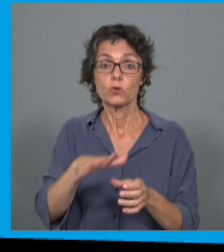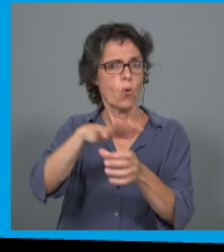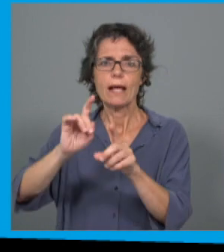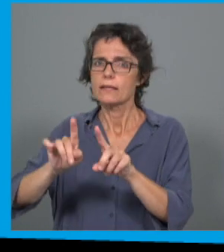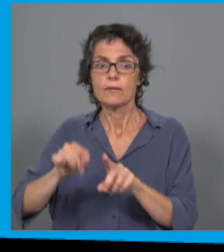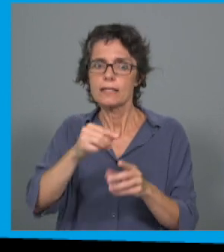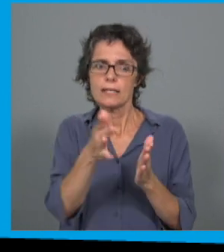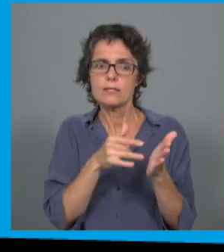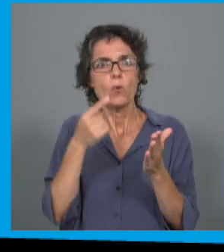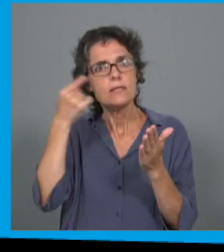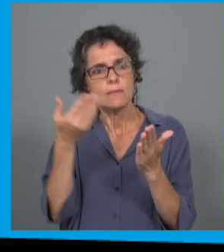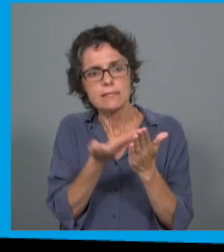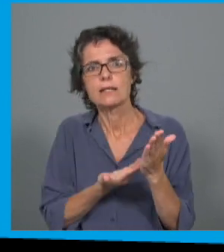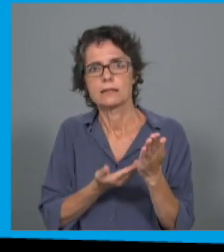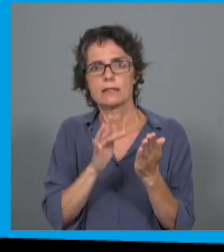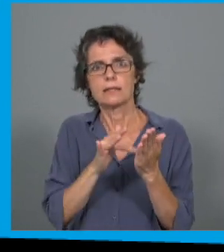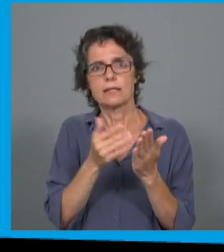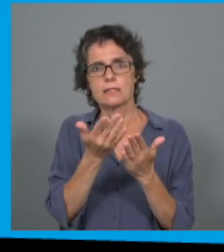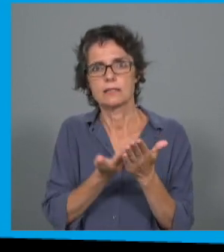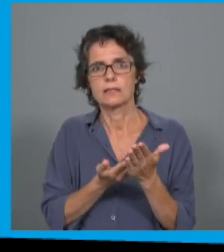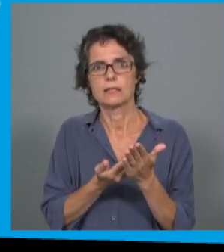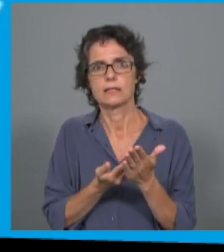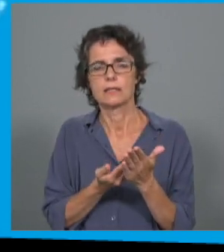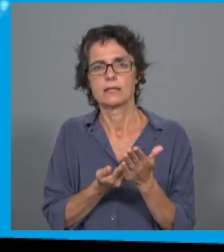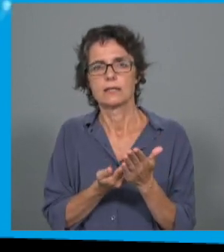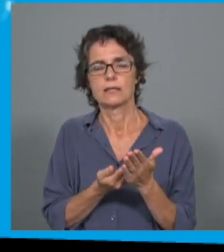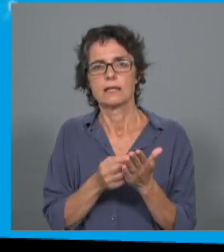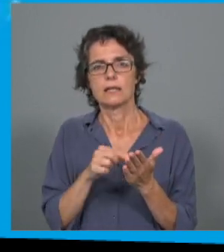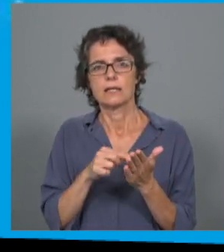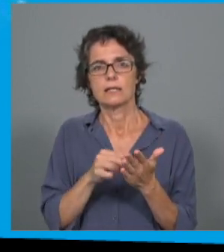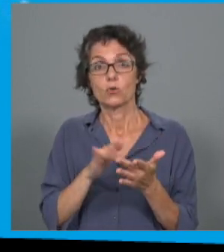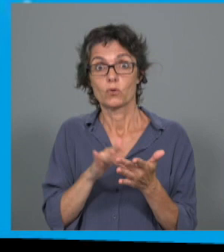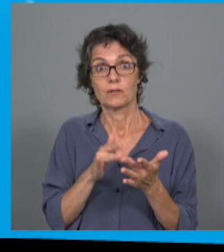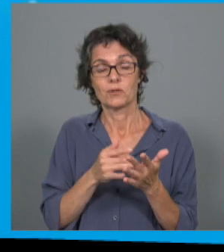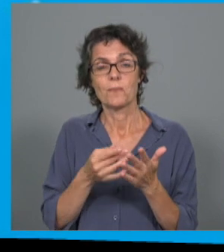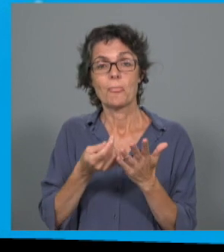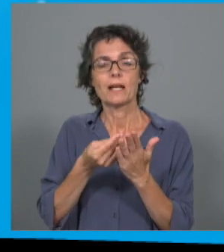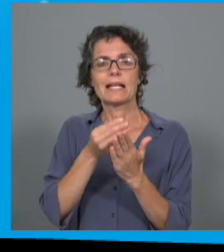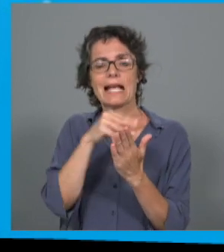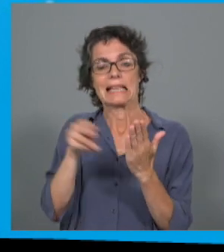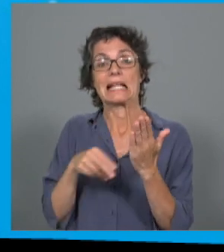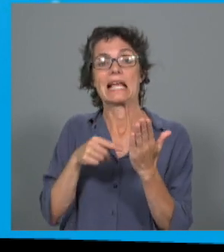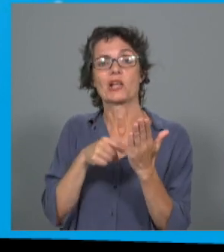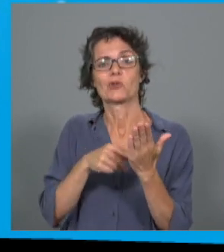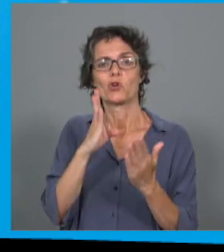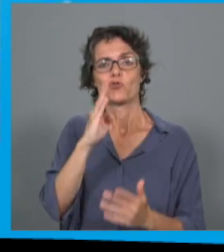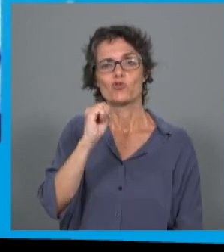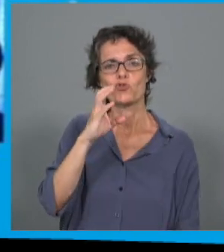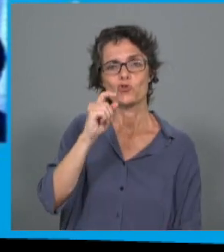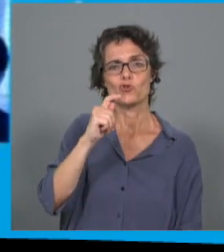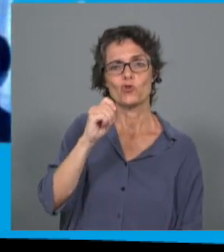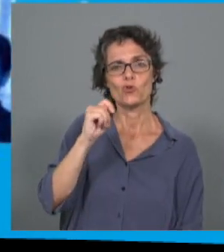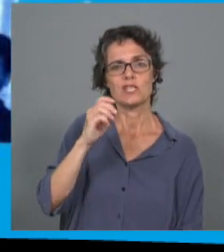uma das características desta obra, daí o nome Tratado de Josefologia, e foram escolhidos